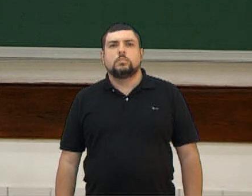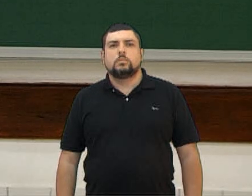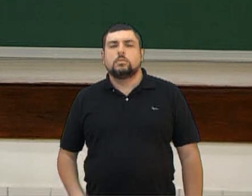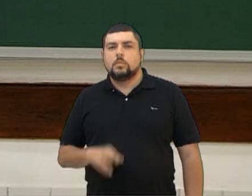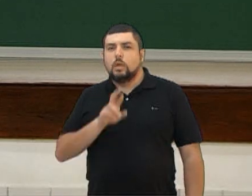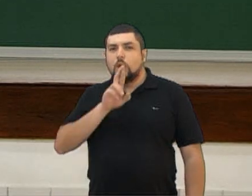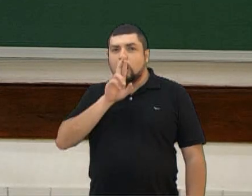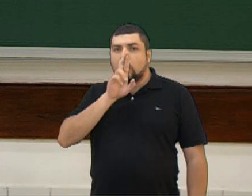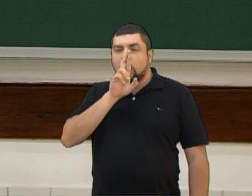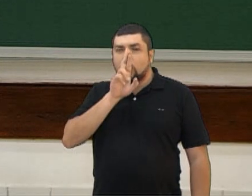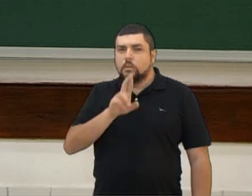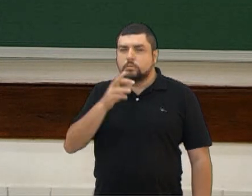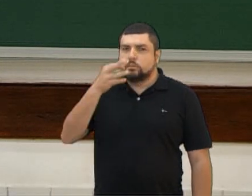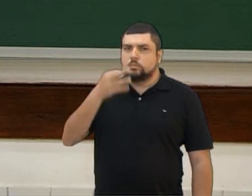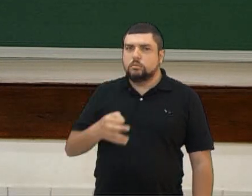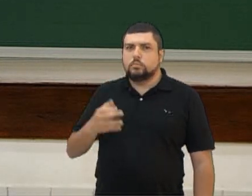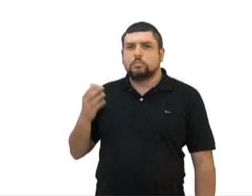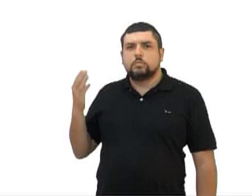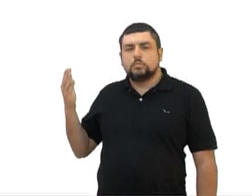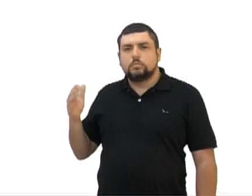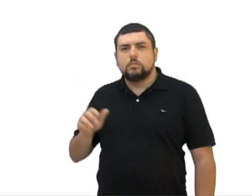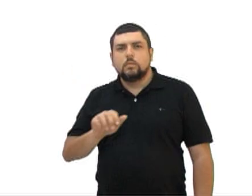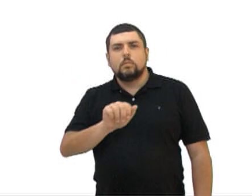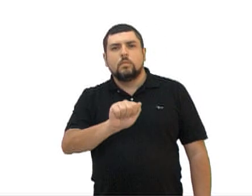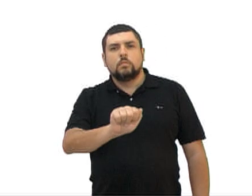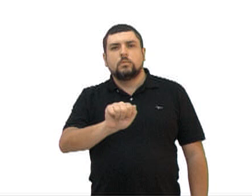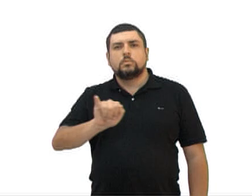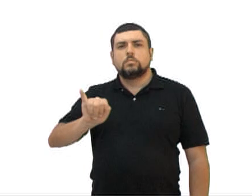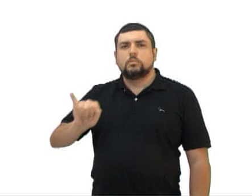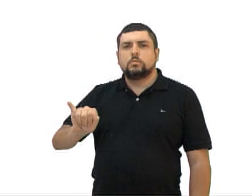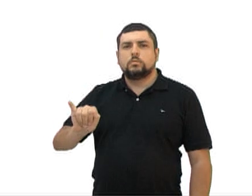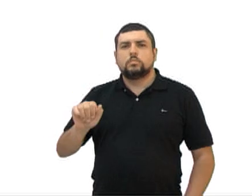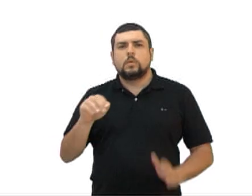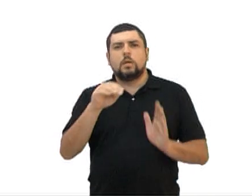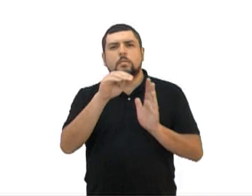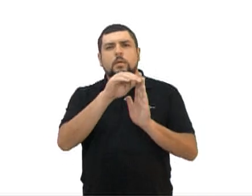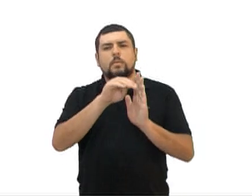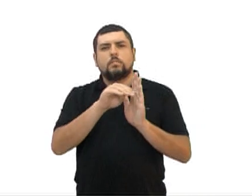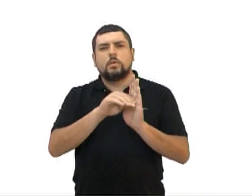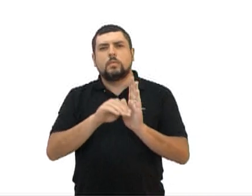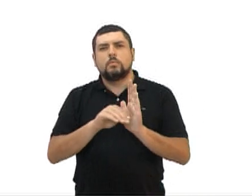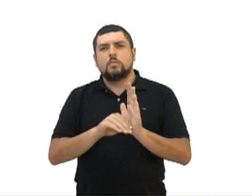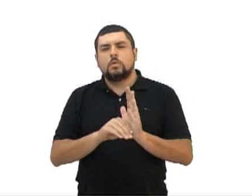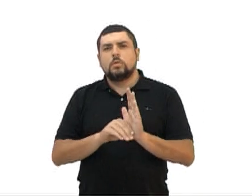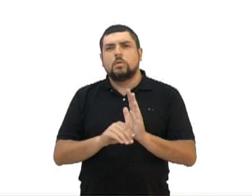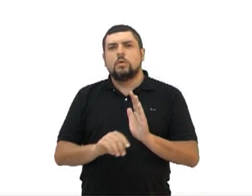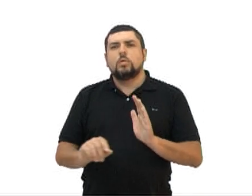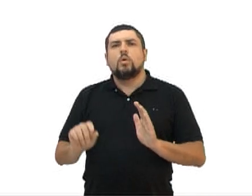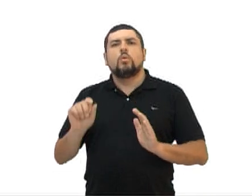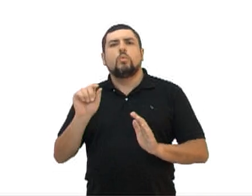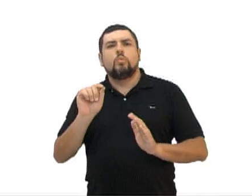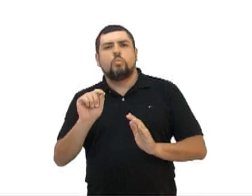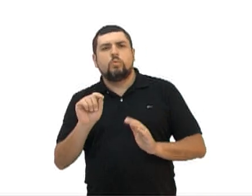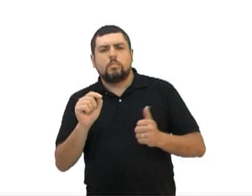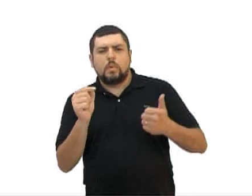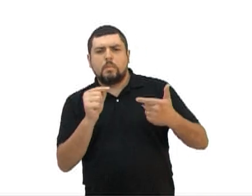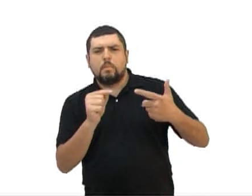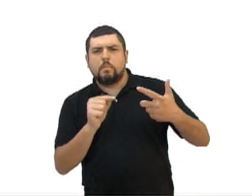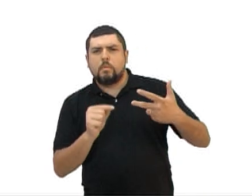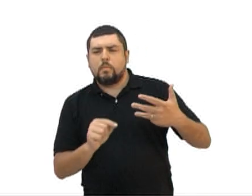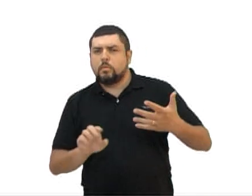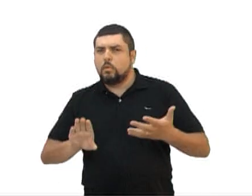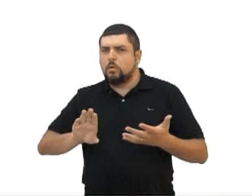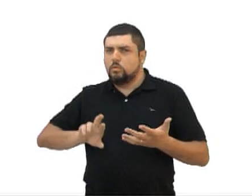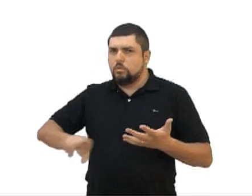A resposta do nosso quiz, então, os atos institucionais, eles possuíam as prerrogativas, exceto, quer dizer, o que não era